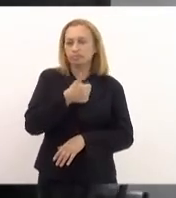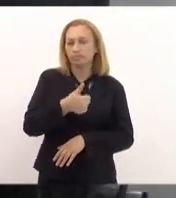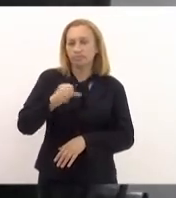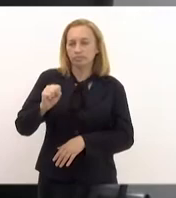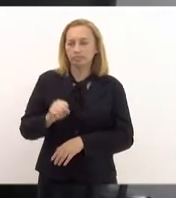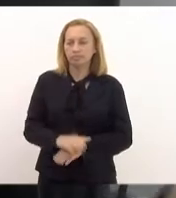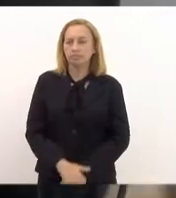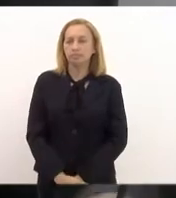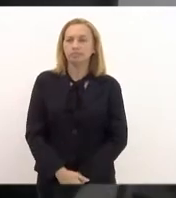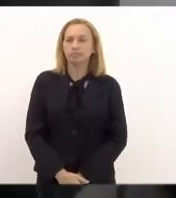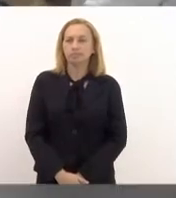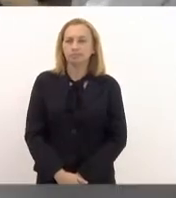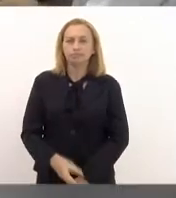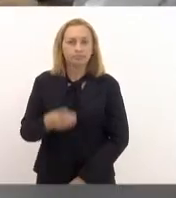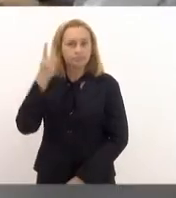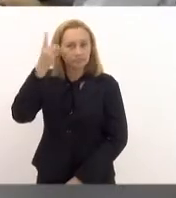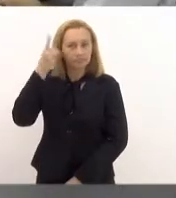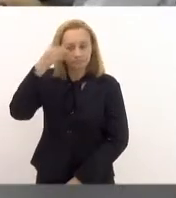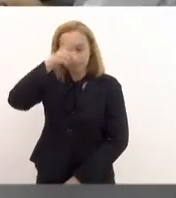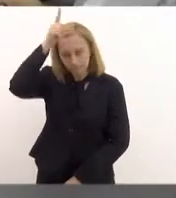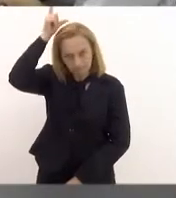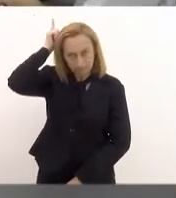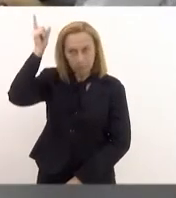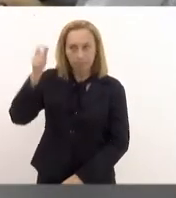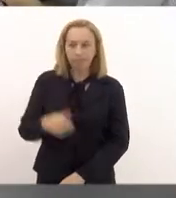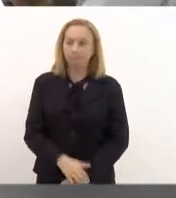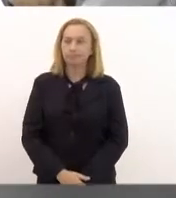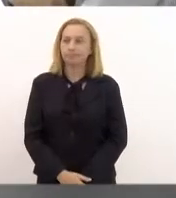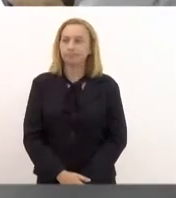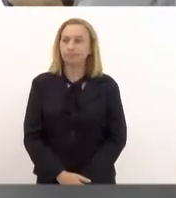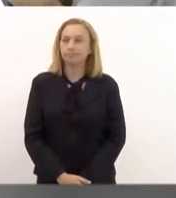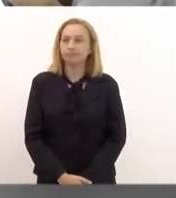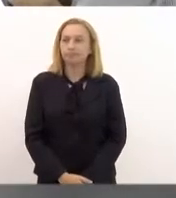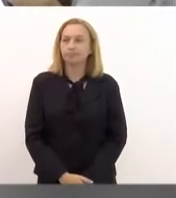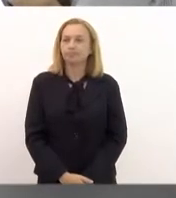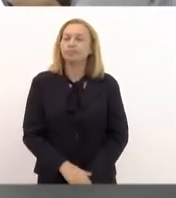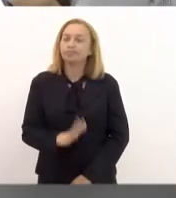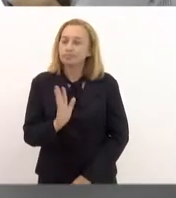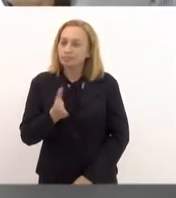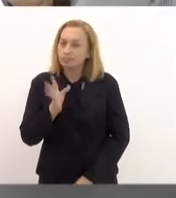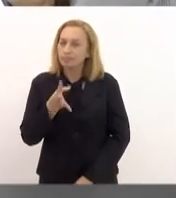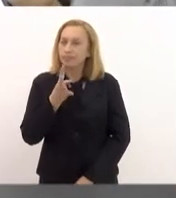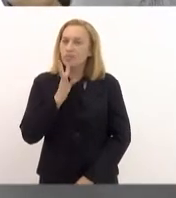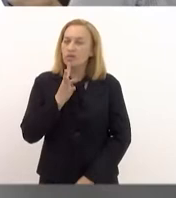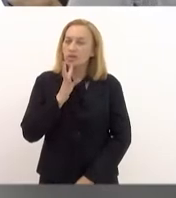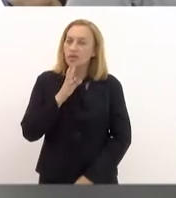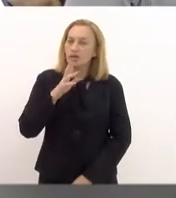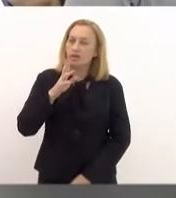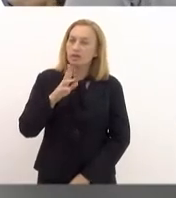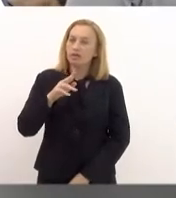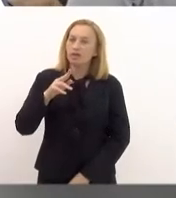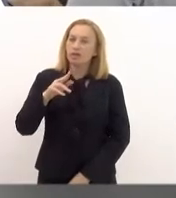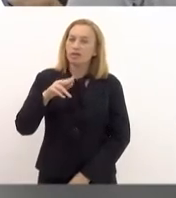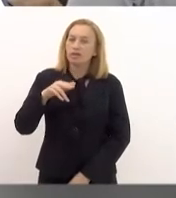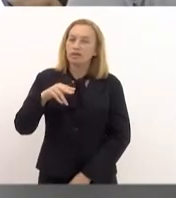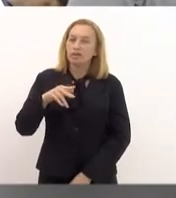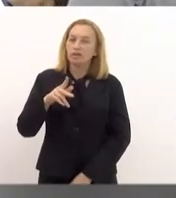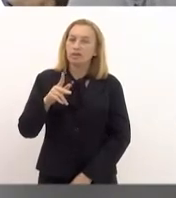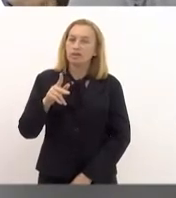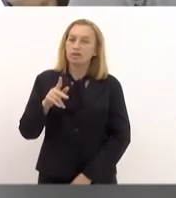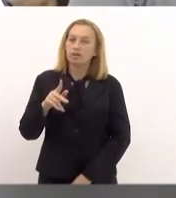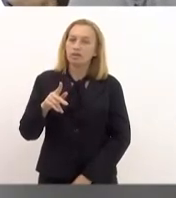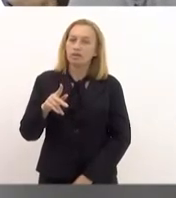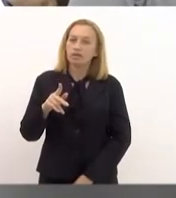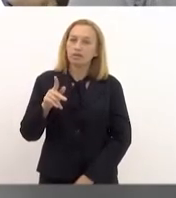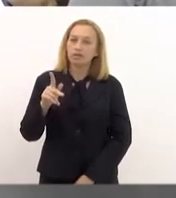Paulo. Bom, eu já conheço o Kelson. Kelson. Há